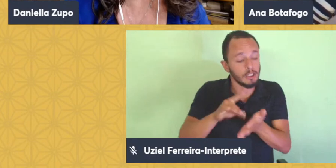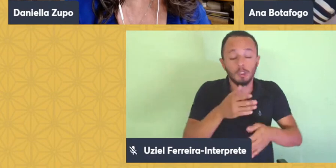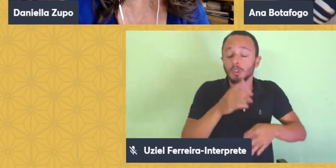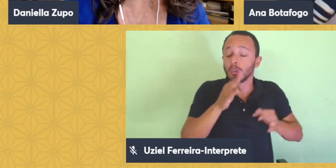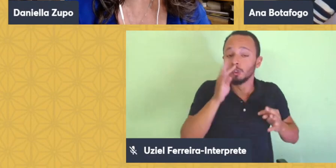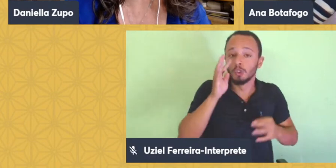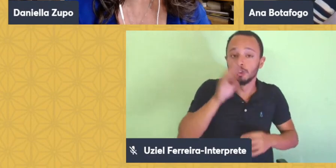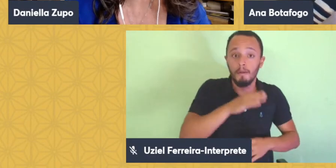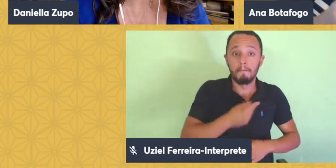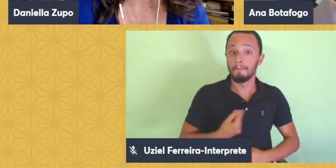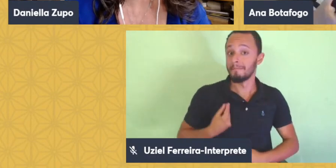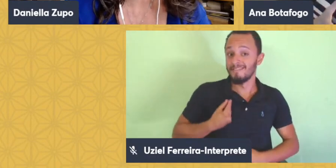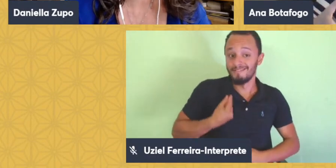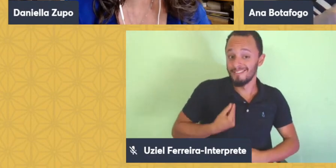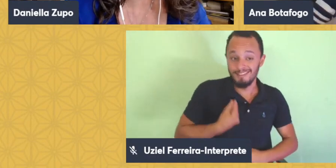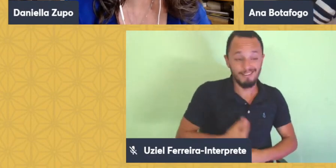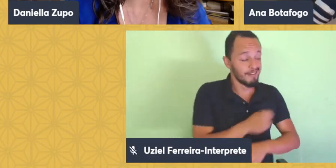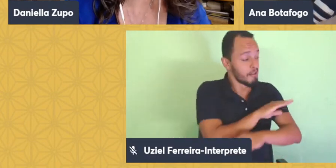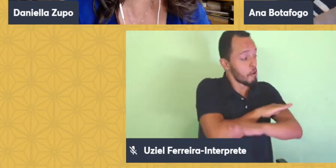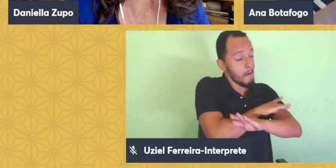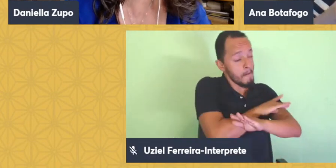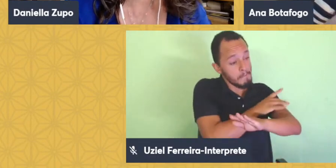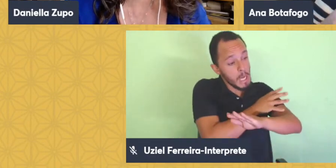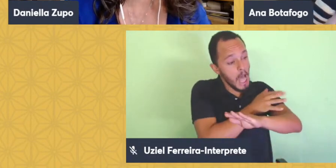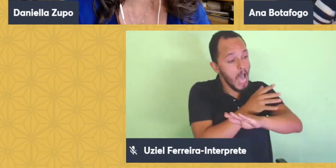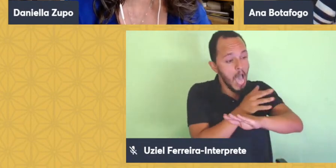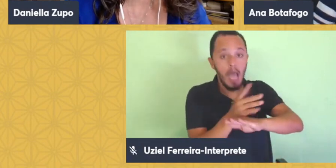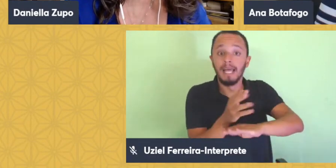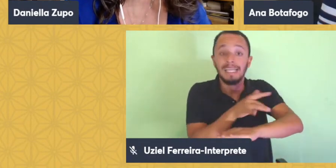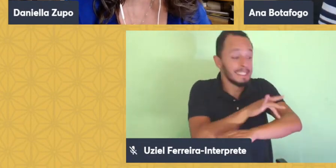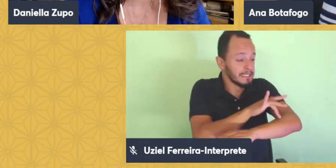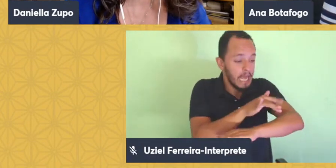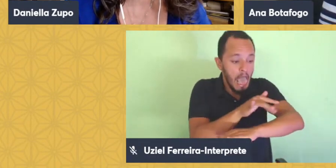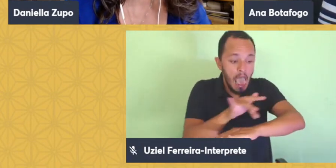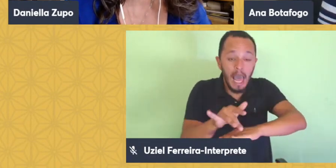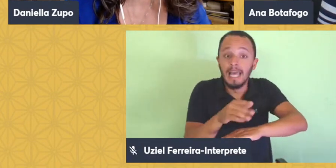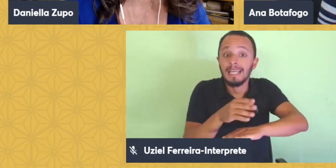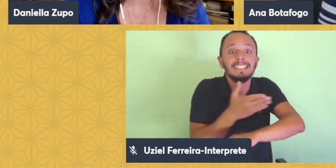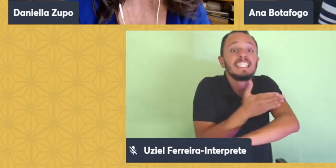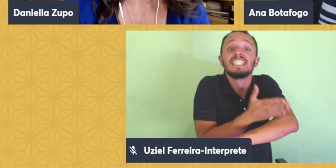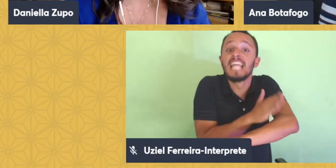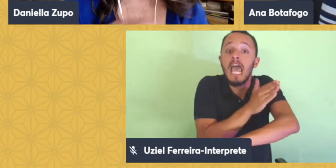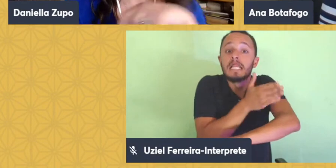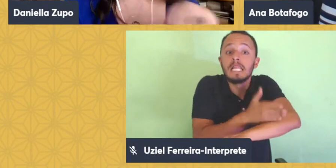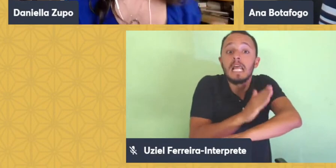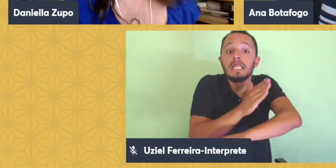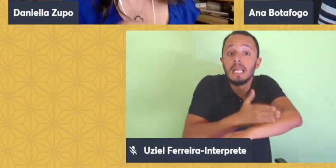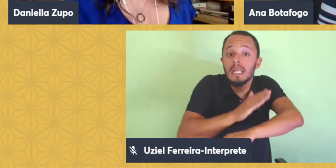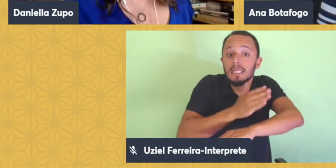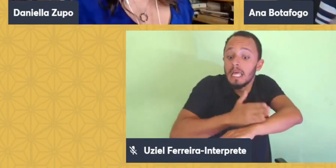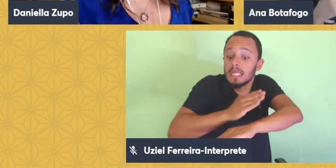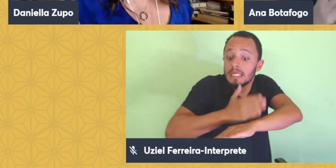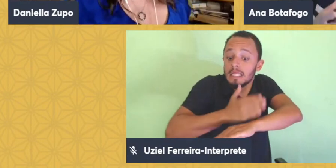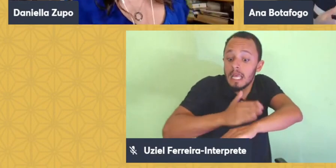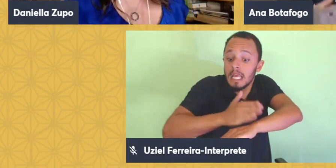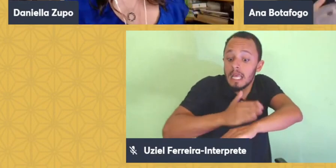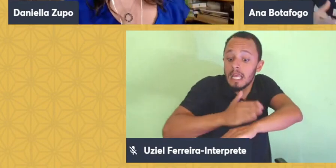eu imagino inteira uma vida inteira por isso eu tive condições de chegar a